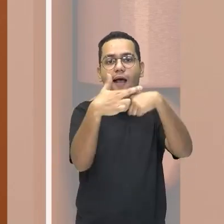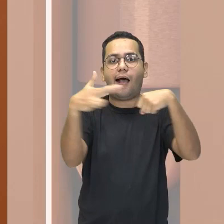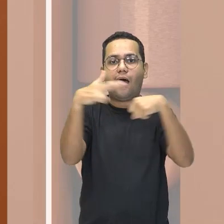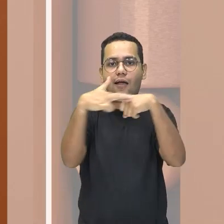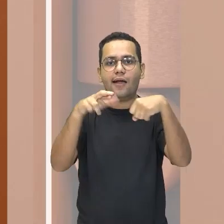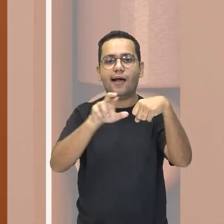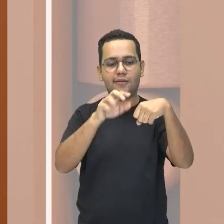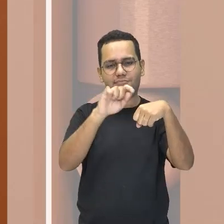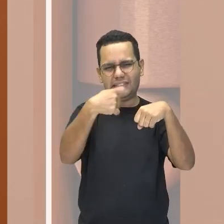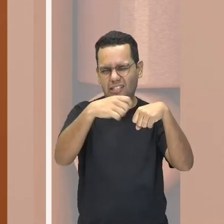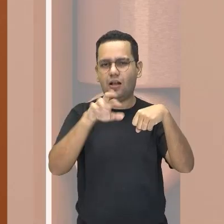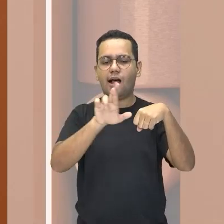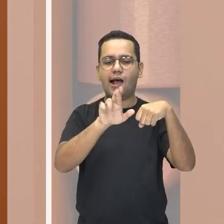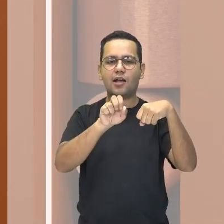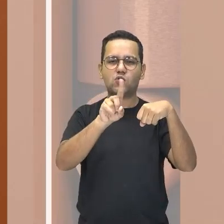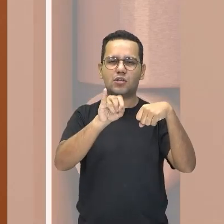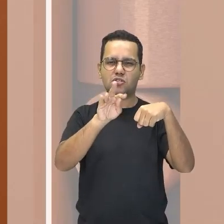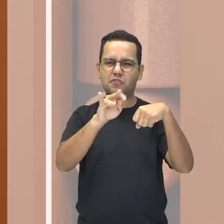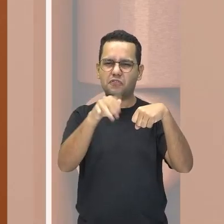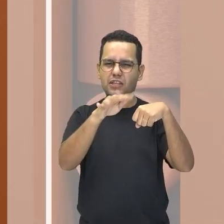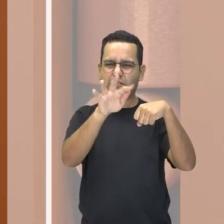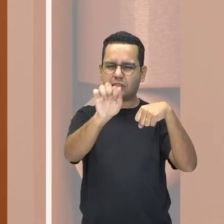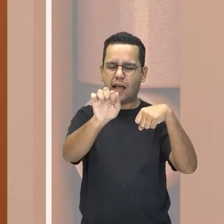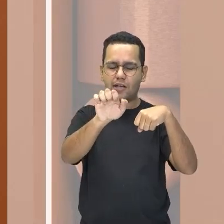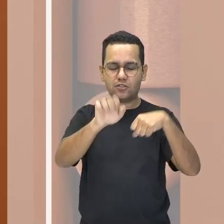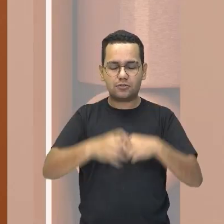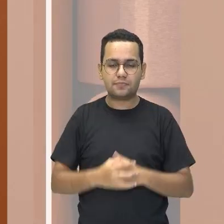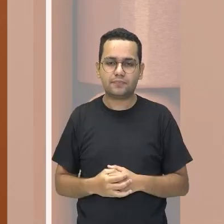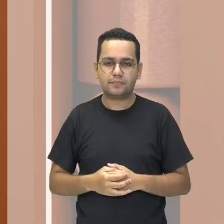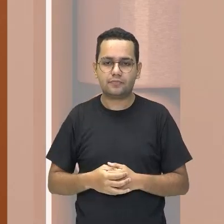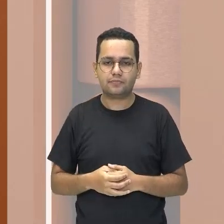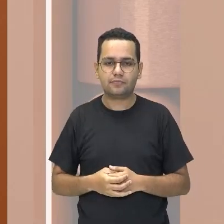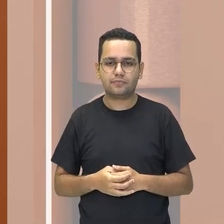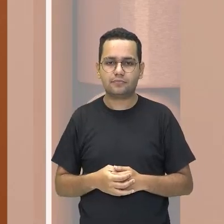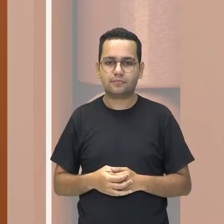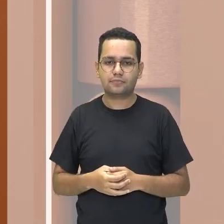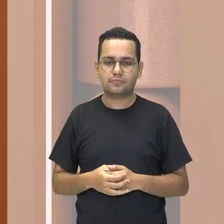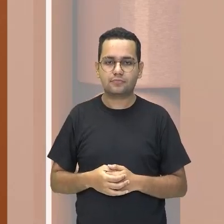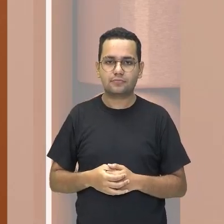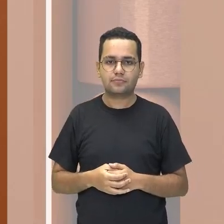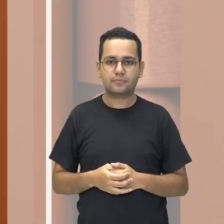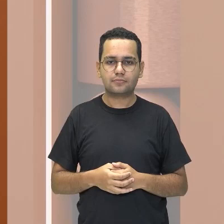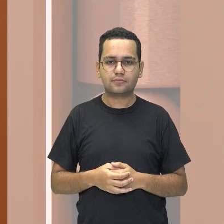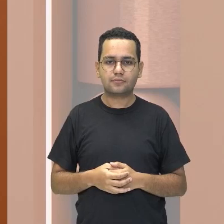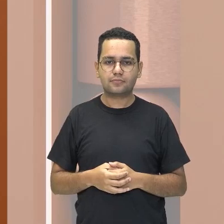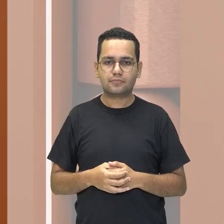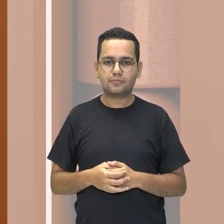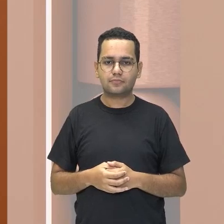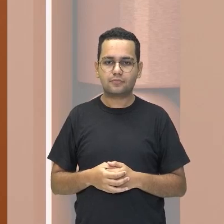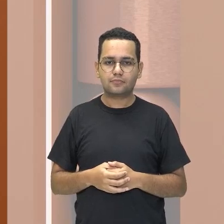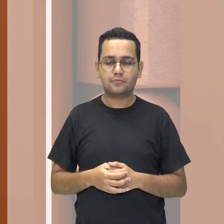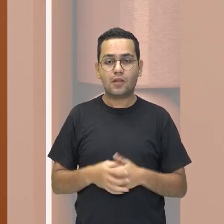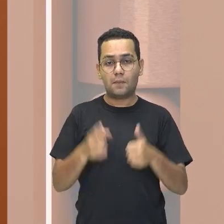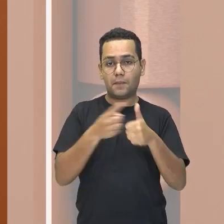grande parte das pessoas que sofreram ali com a explosão das bombas atômicas. Primeiramente na cidade de Hiroshima,